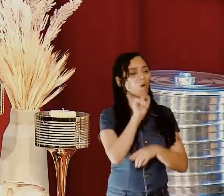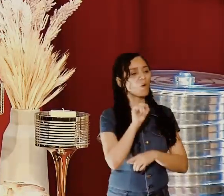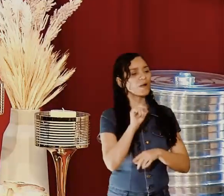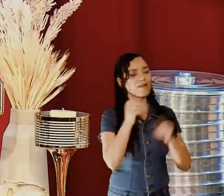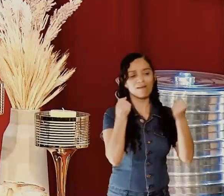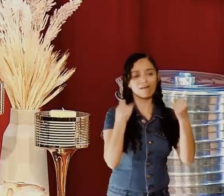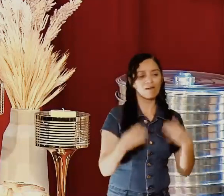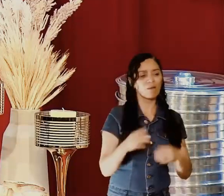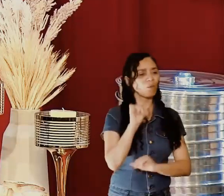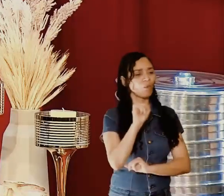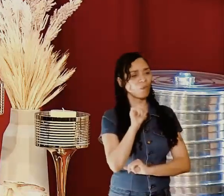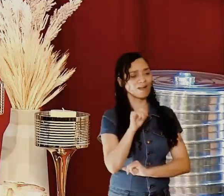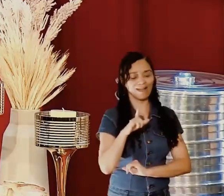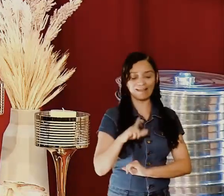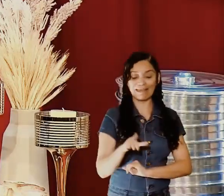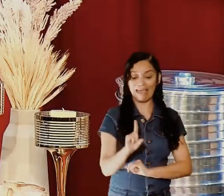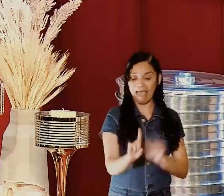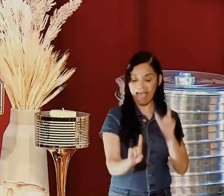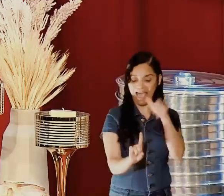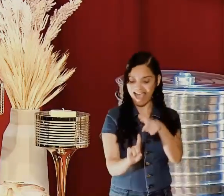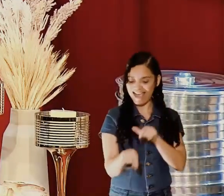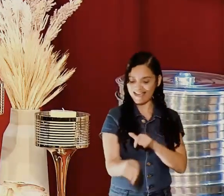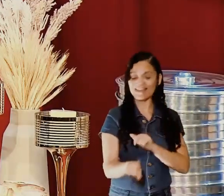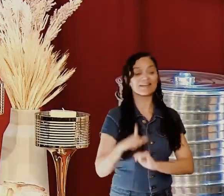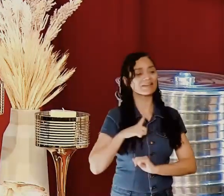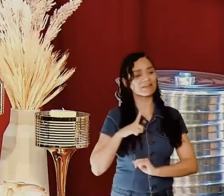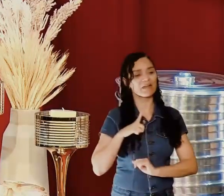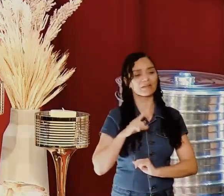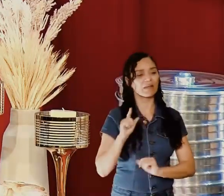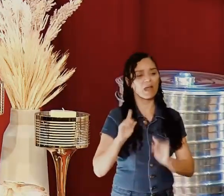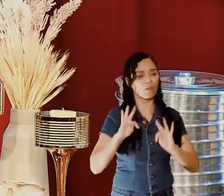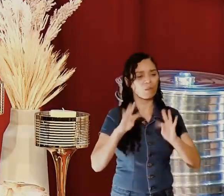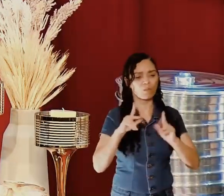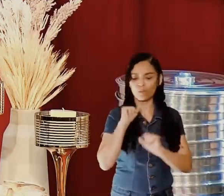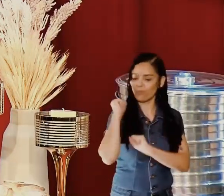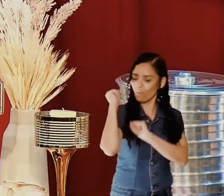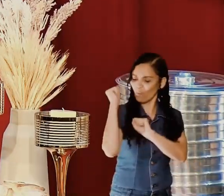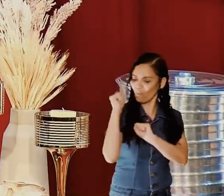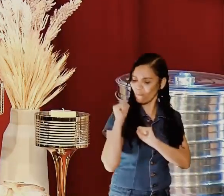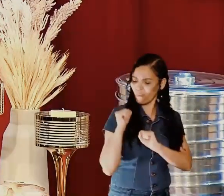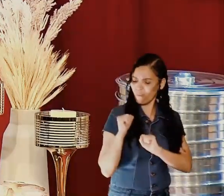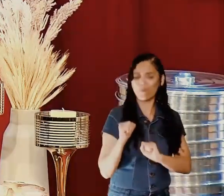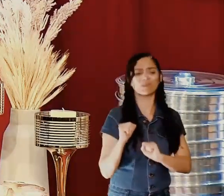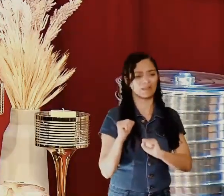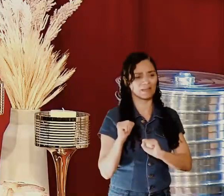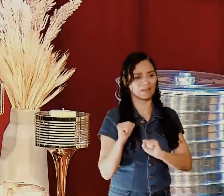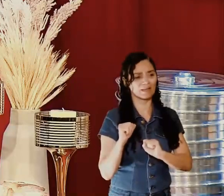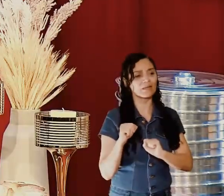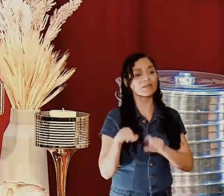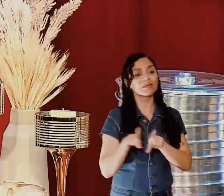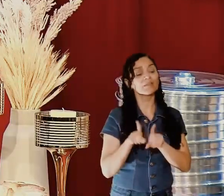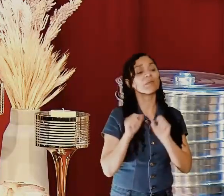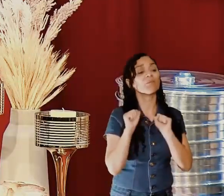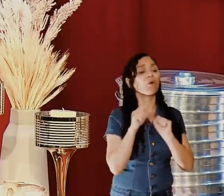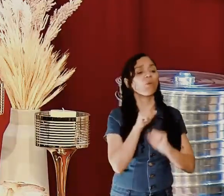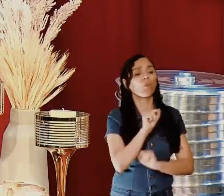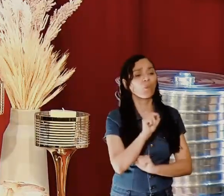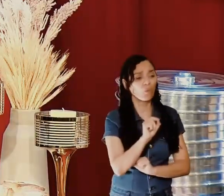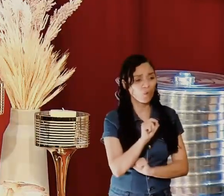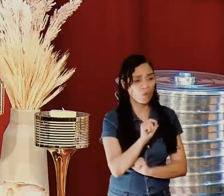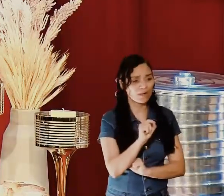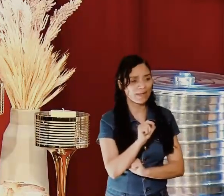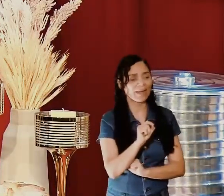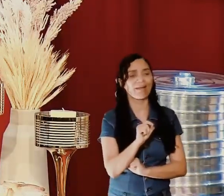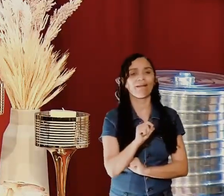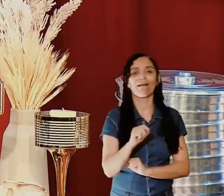sobre si pleno poder de Deus. Ele é todo poderoso, que pode inclusive receber em si todo